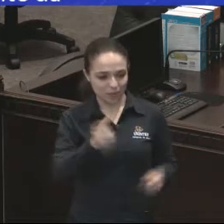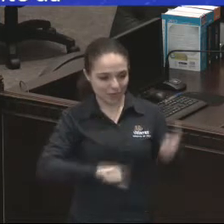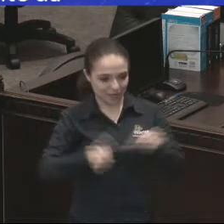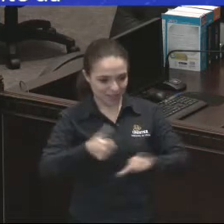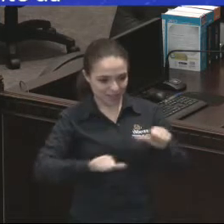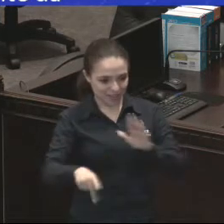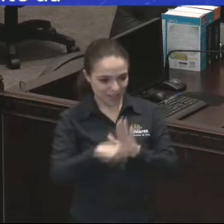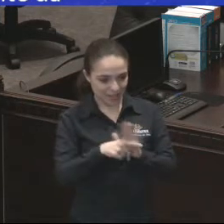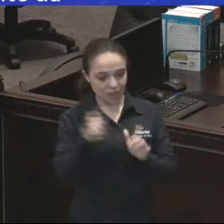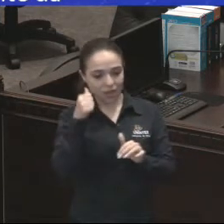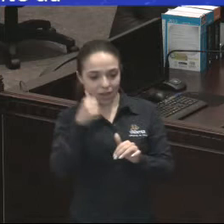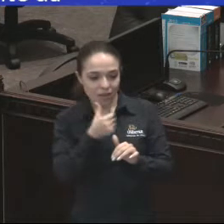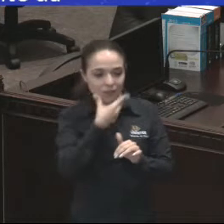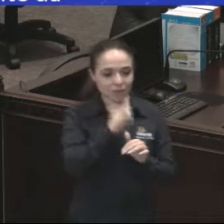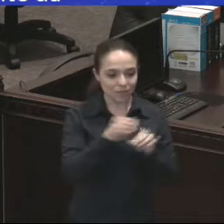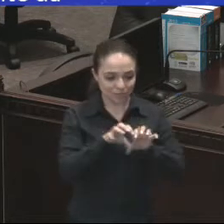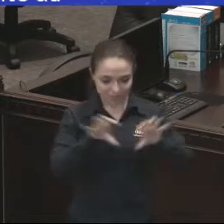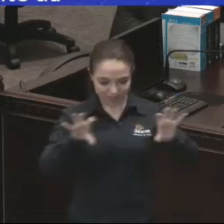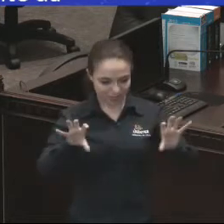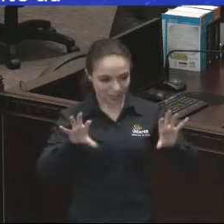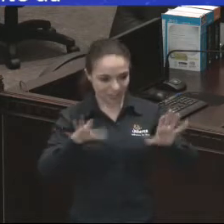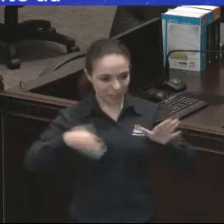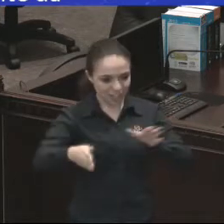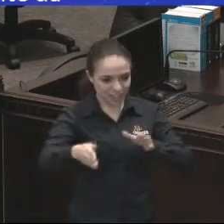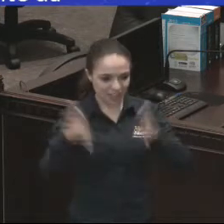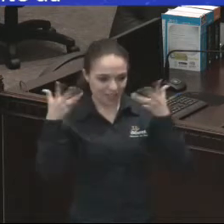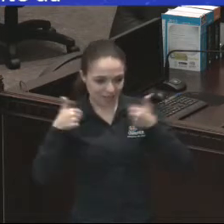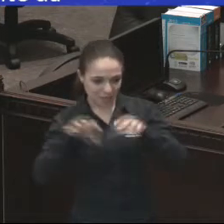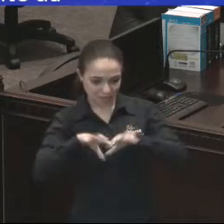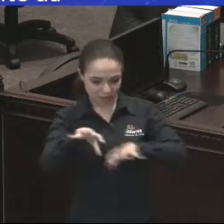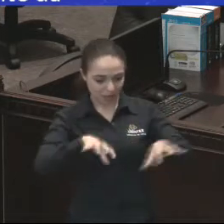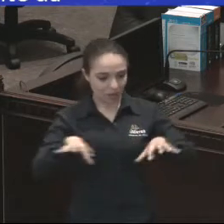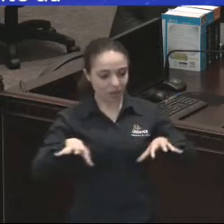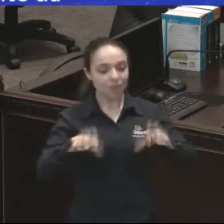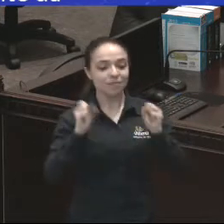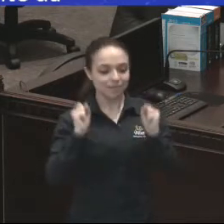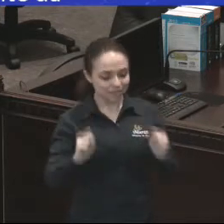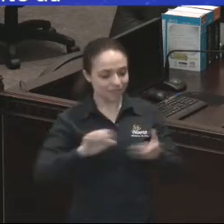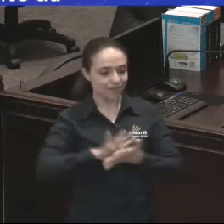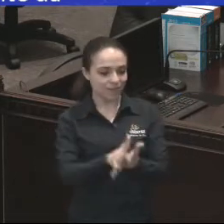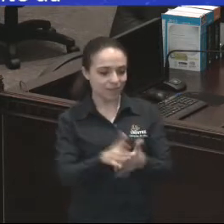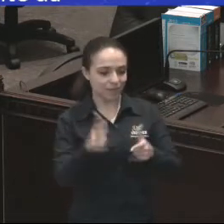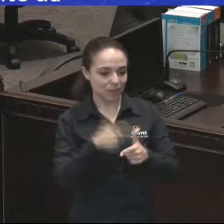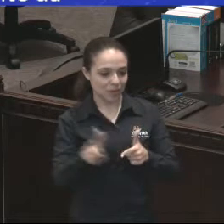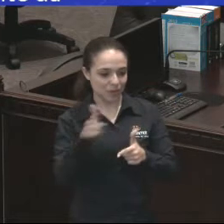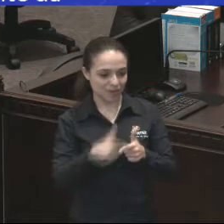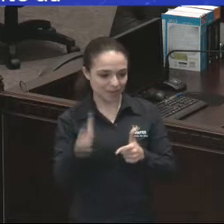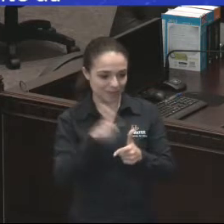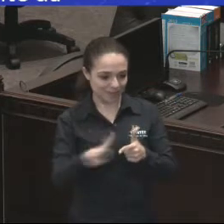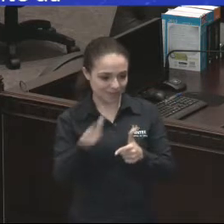bem, são desreguladores endócrinos, extremamente ativos, com efeitos intensos em baixas doses.